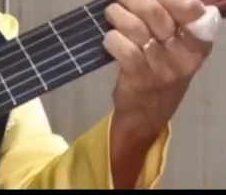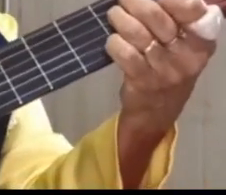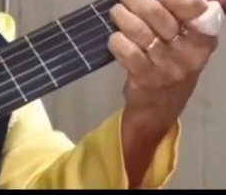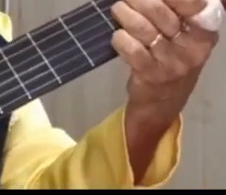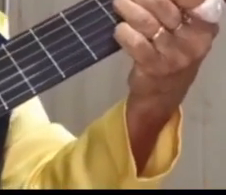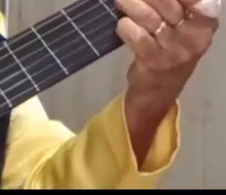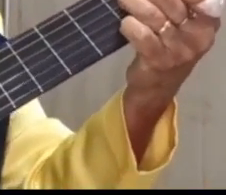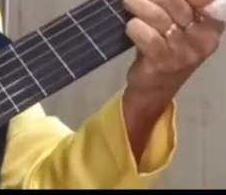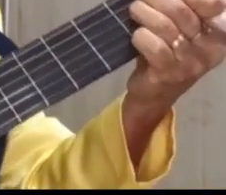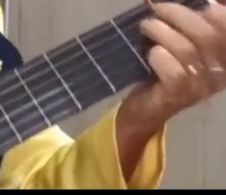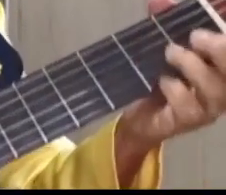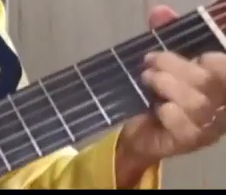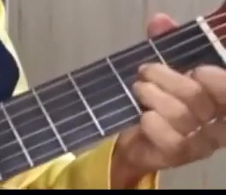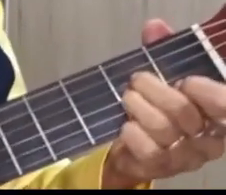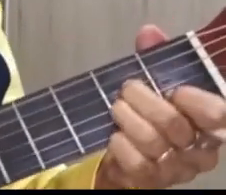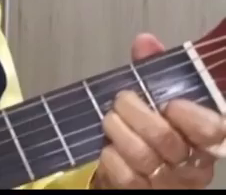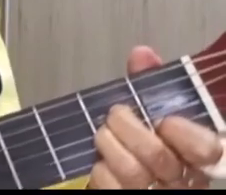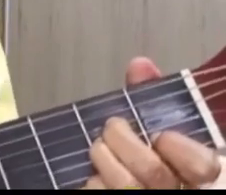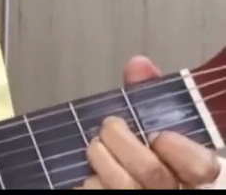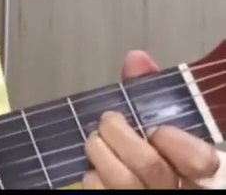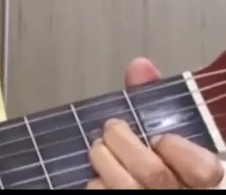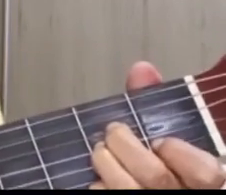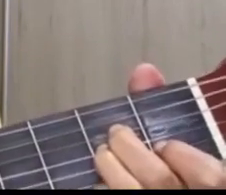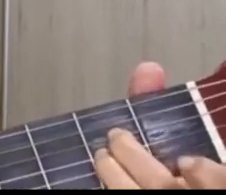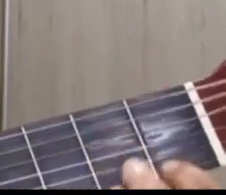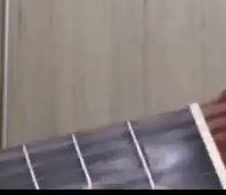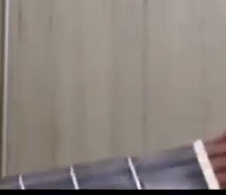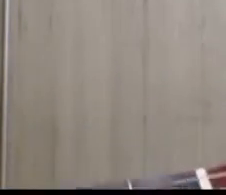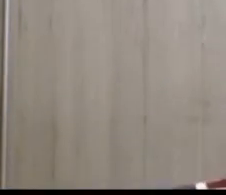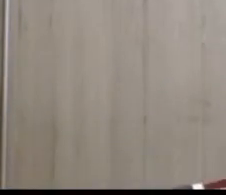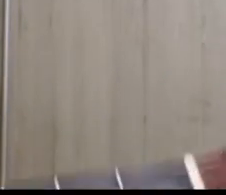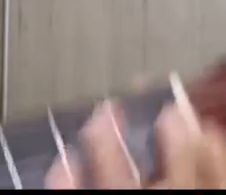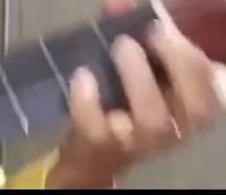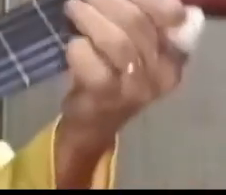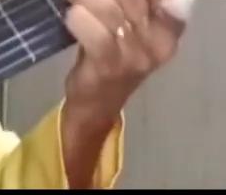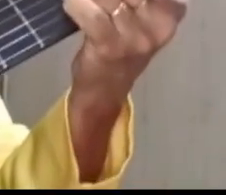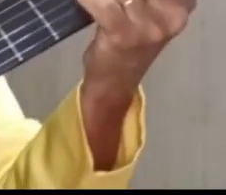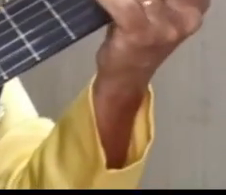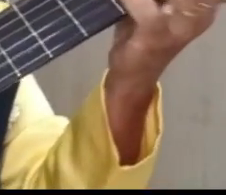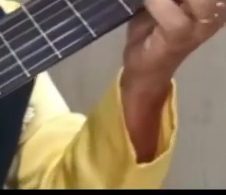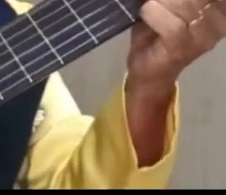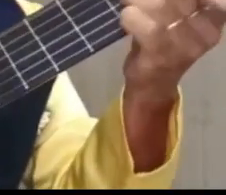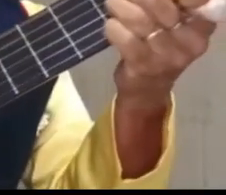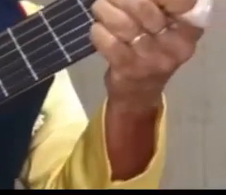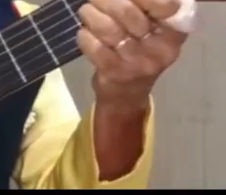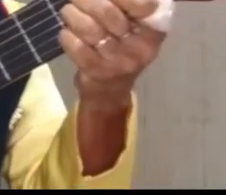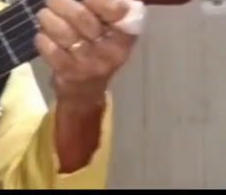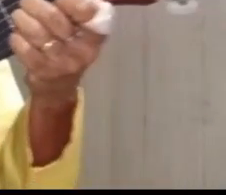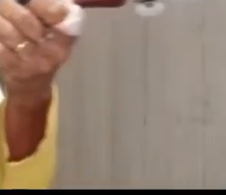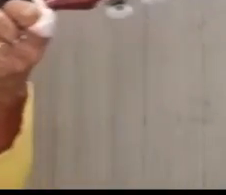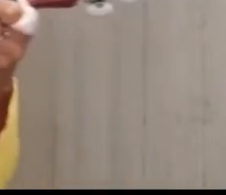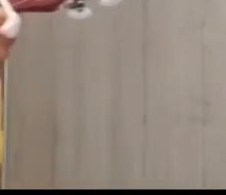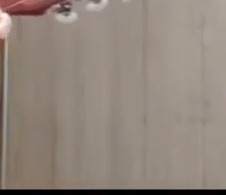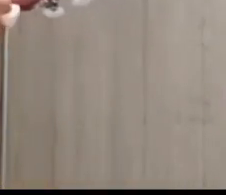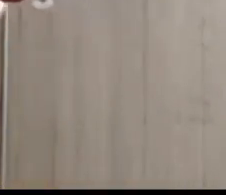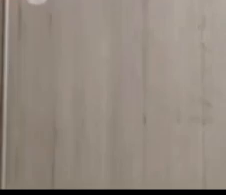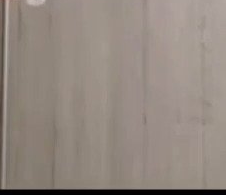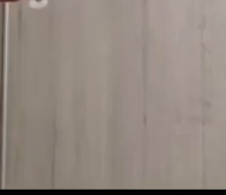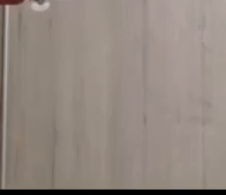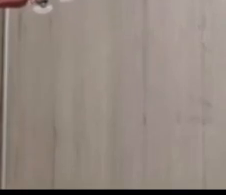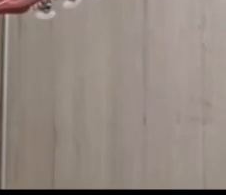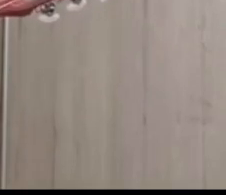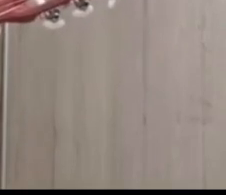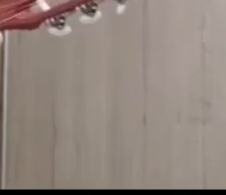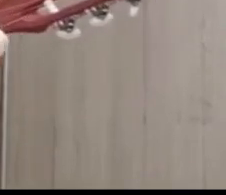tuiu, tuiu, tuiá. Era assim que cantava o sabiá. Tuiu,